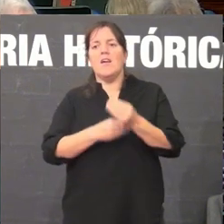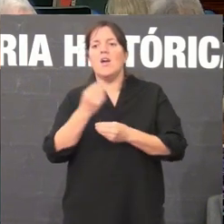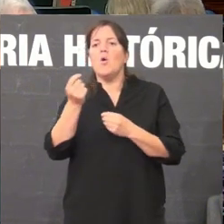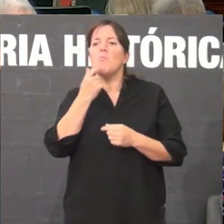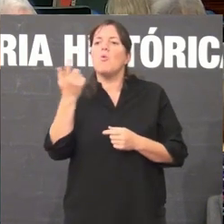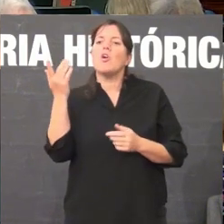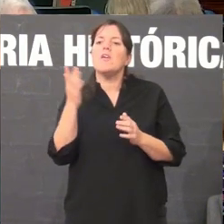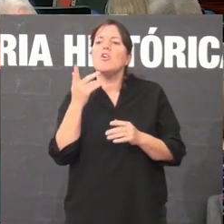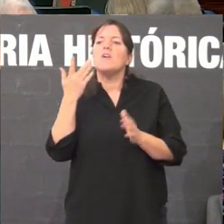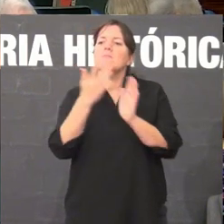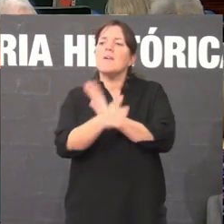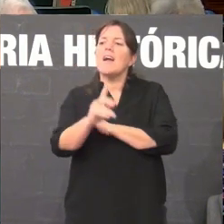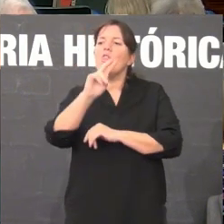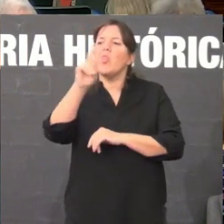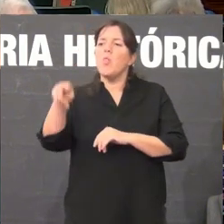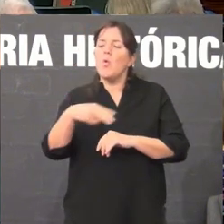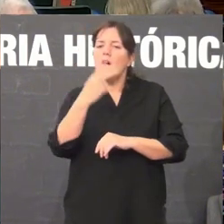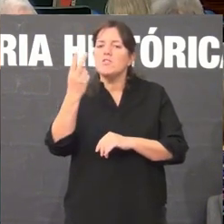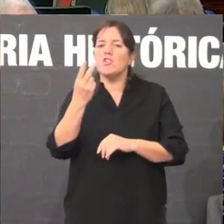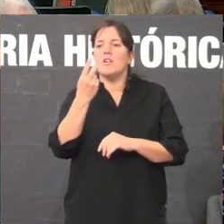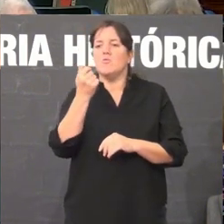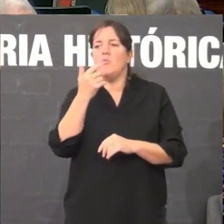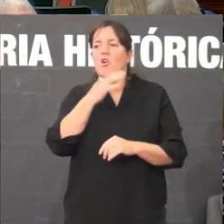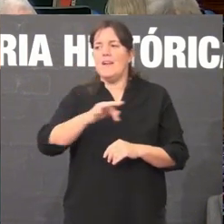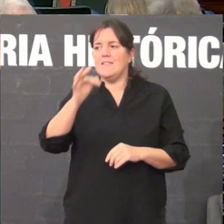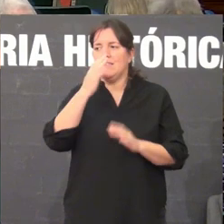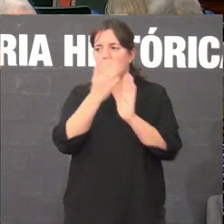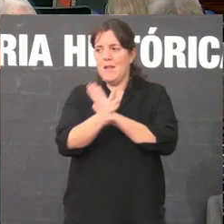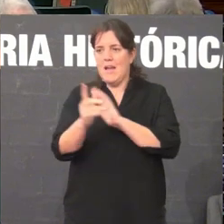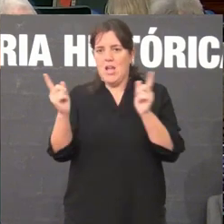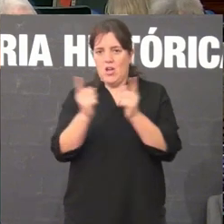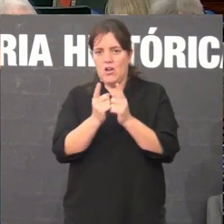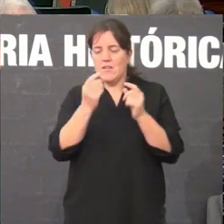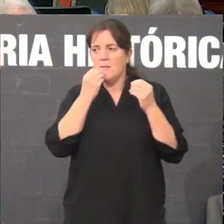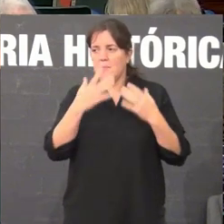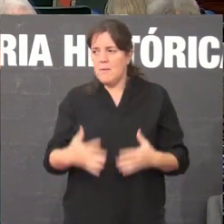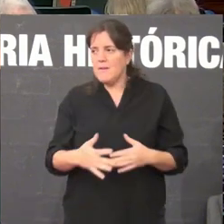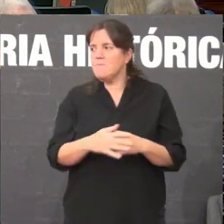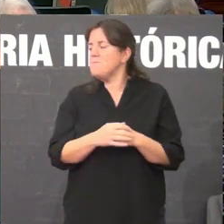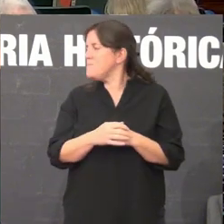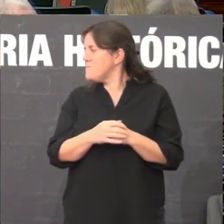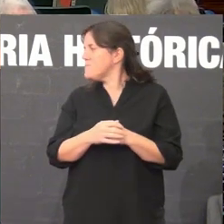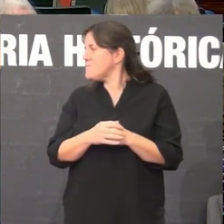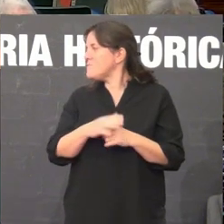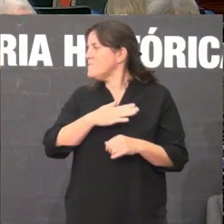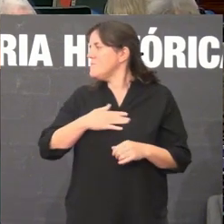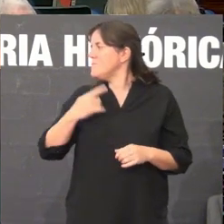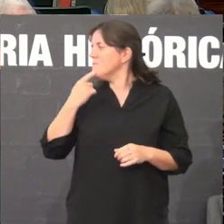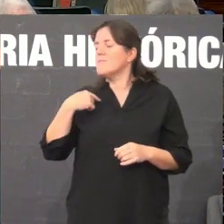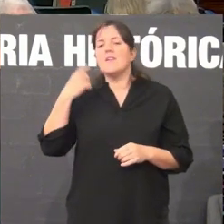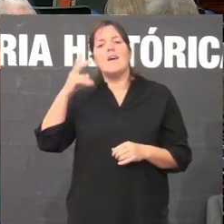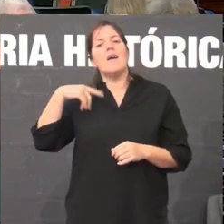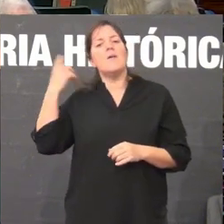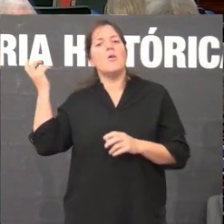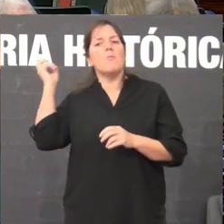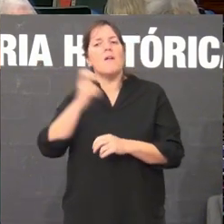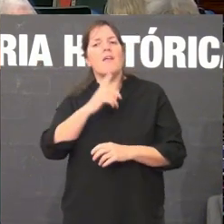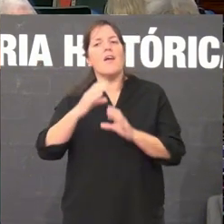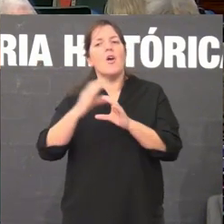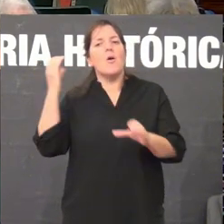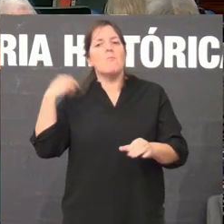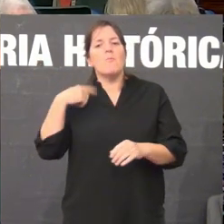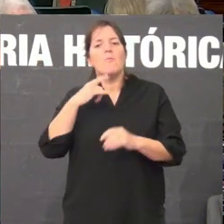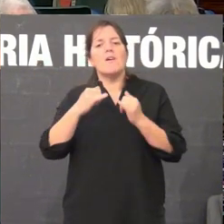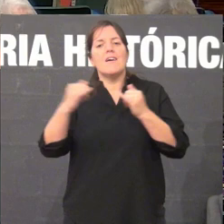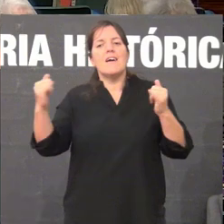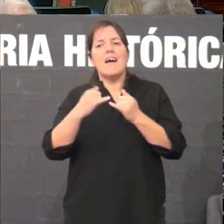fazer estas duas horas até chegar até aqui de carro. Pena lá está que não haja, como nós estivemos a falar, um comboio de alta velocidade que torne isto